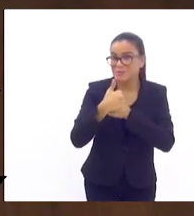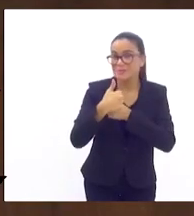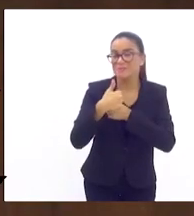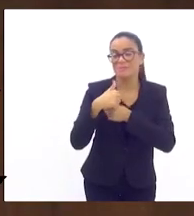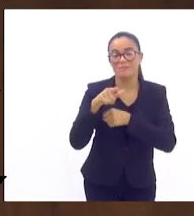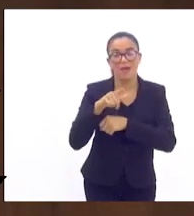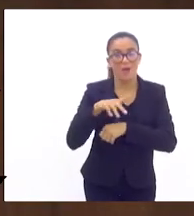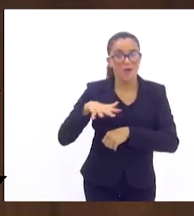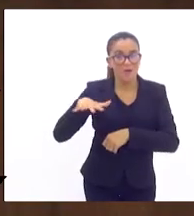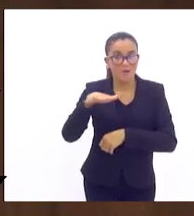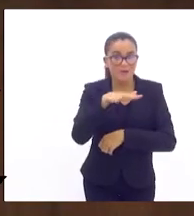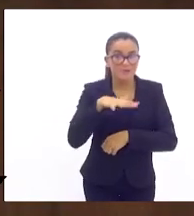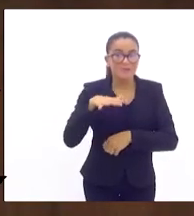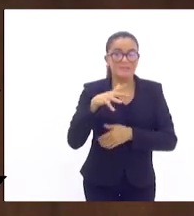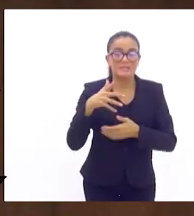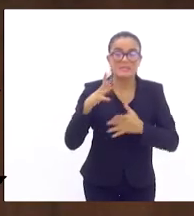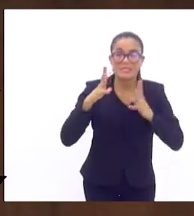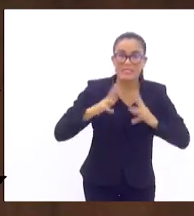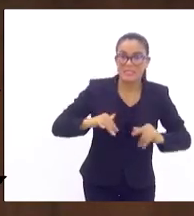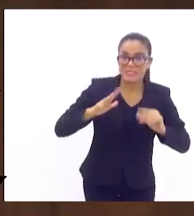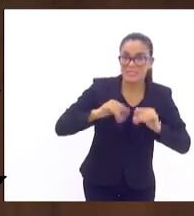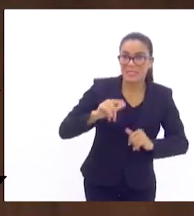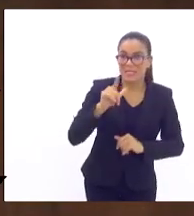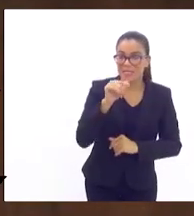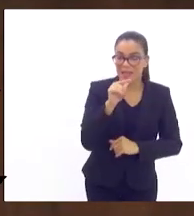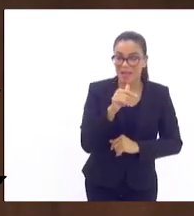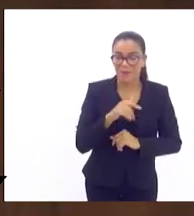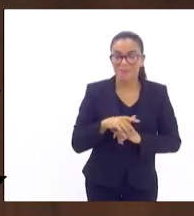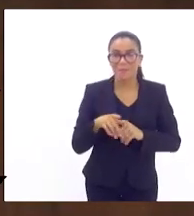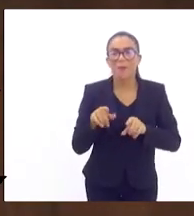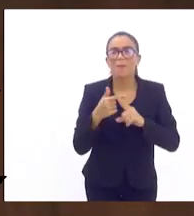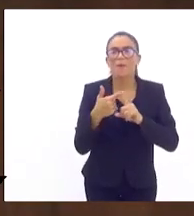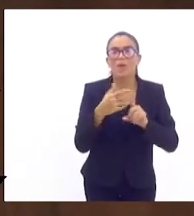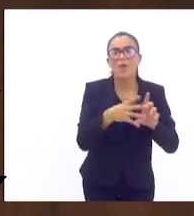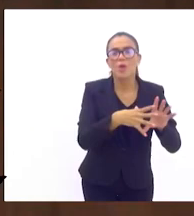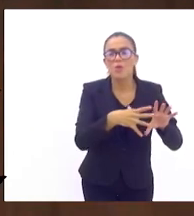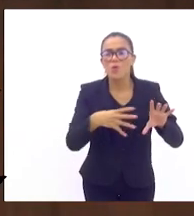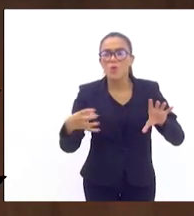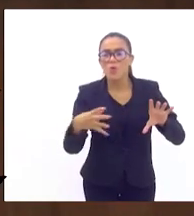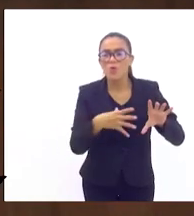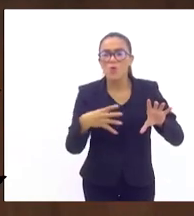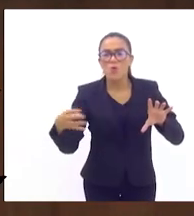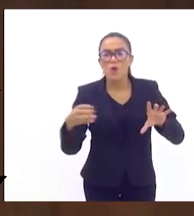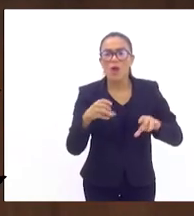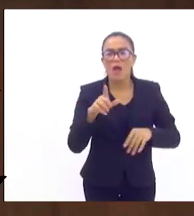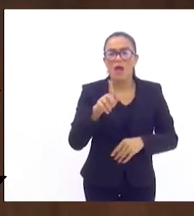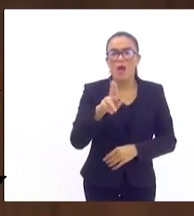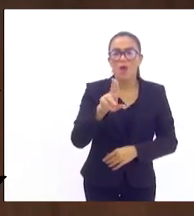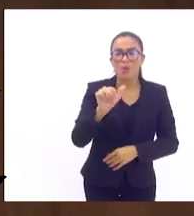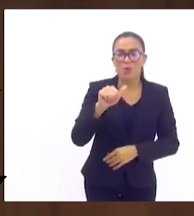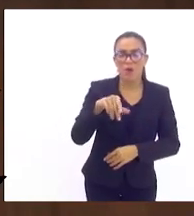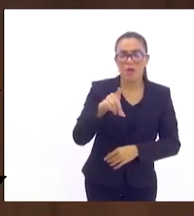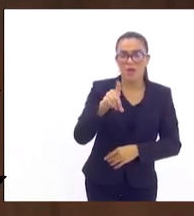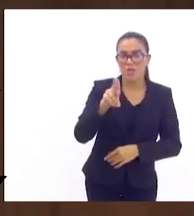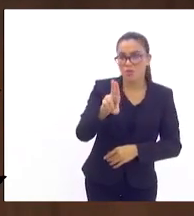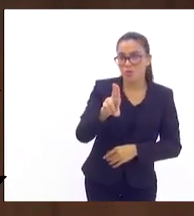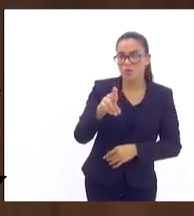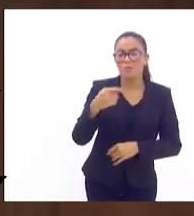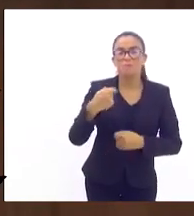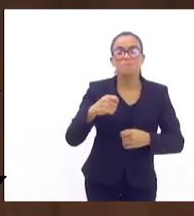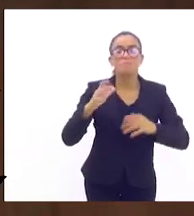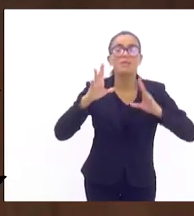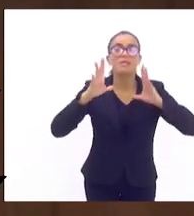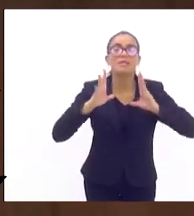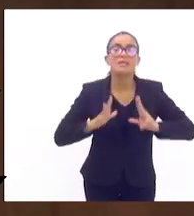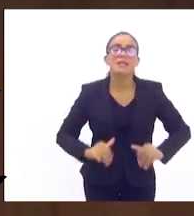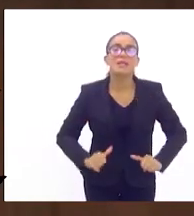bacia hidrográfica. Por que, que alguns municípios, a montante da captação do Guandu tem 5 anos e outros 12? Por quê? Porque precisa despoluir o